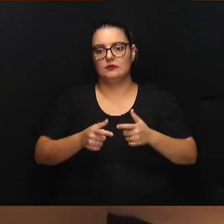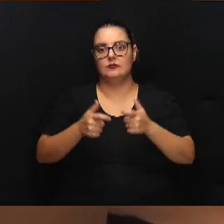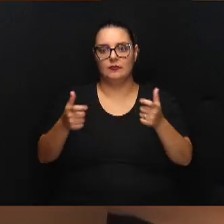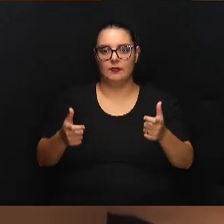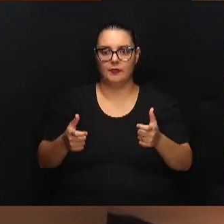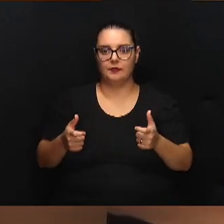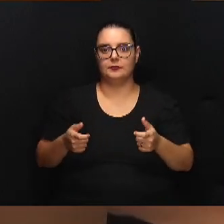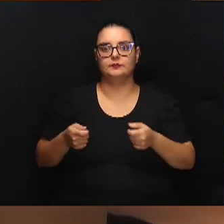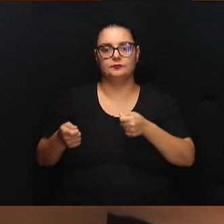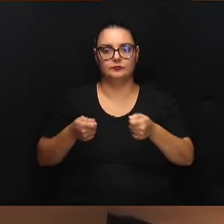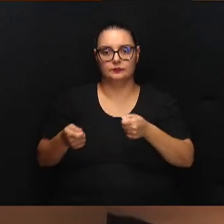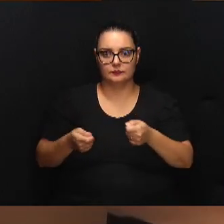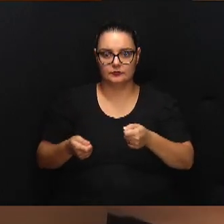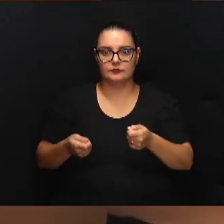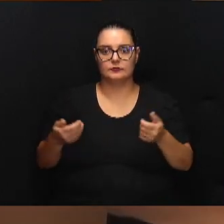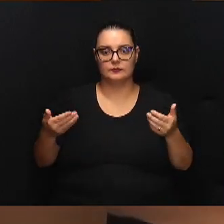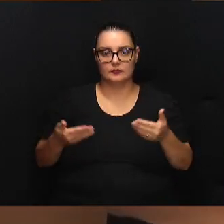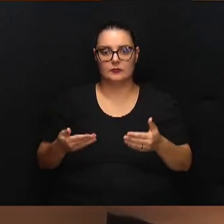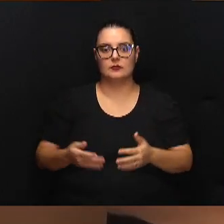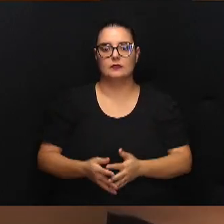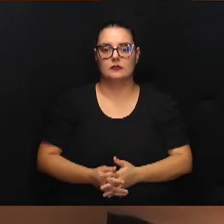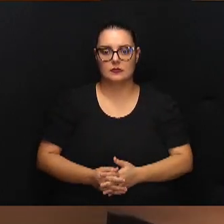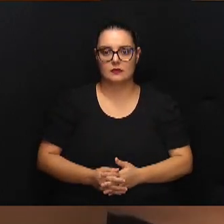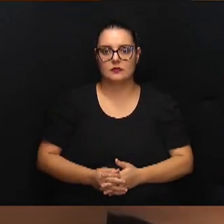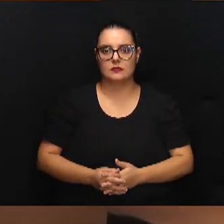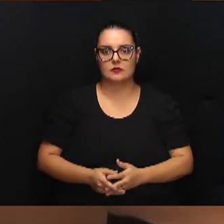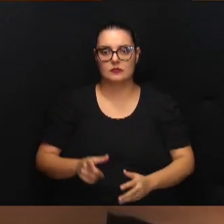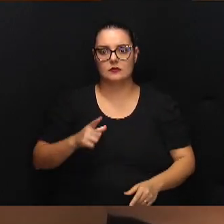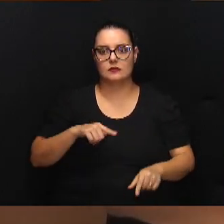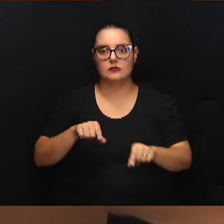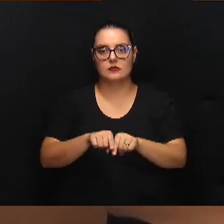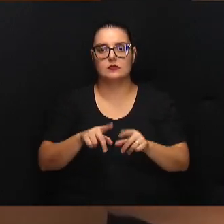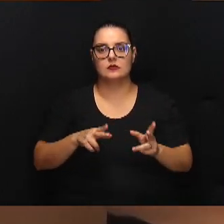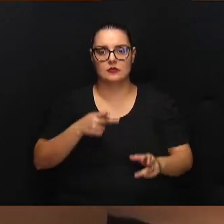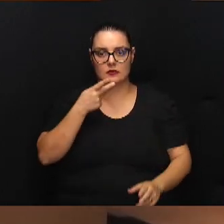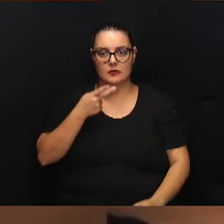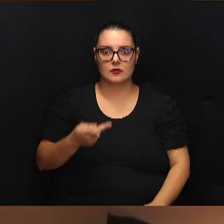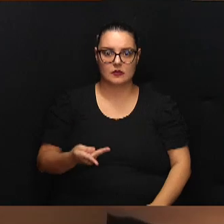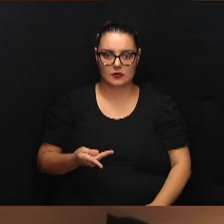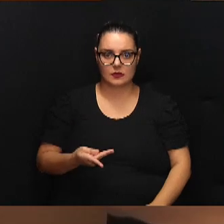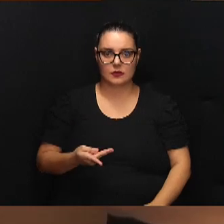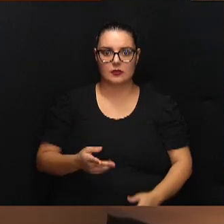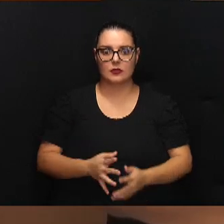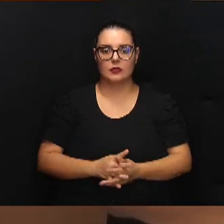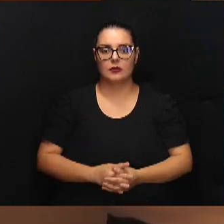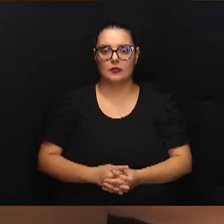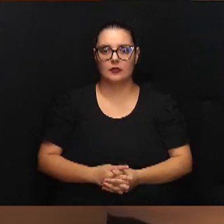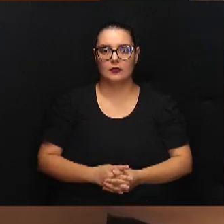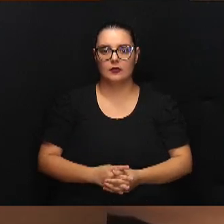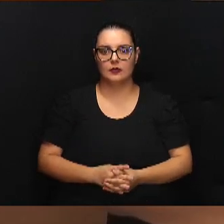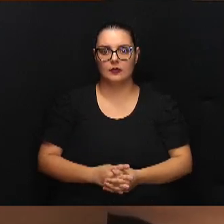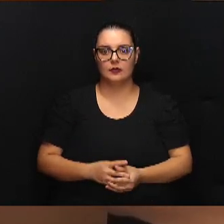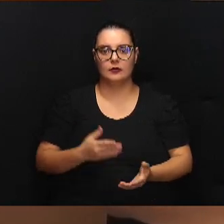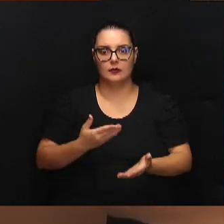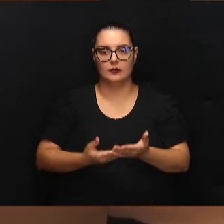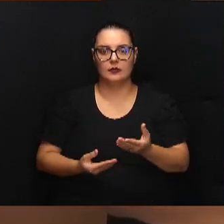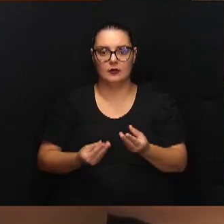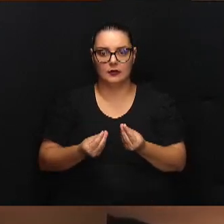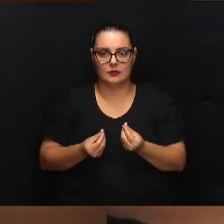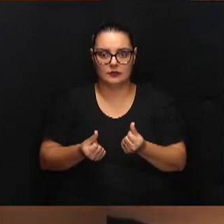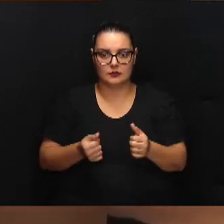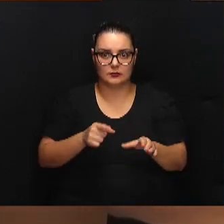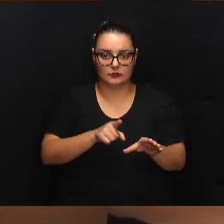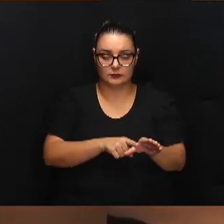super controlado atualmente, né? E tenho também, como já foi falado aqui, um pouco de perda de sensibilidade nos